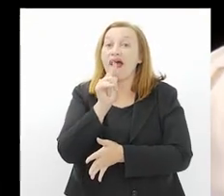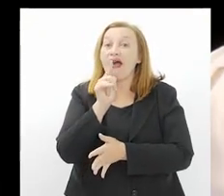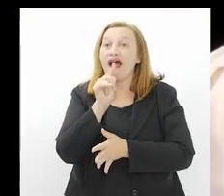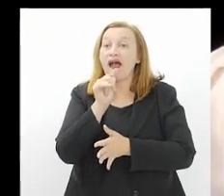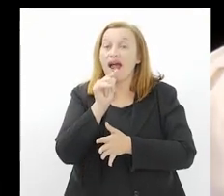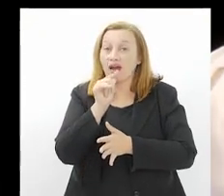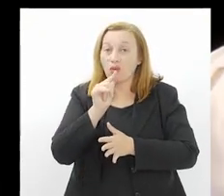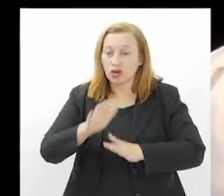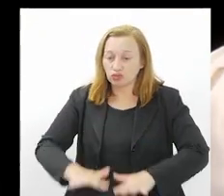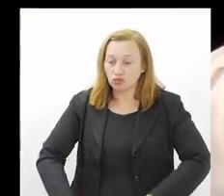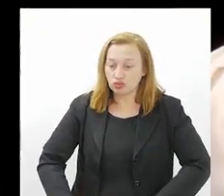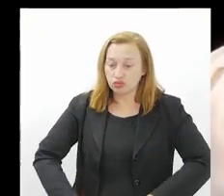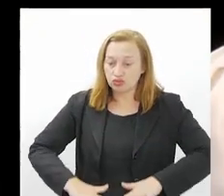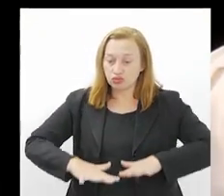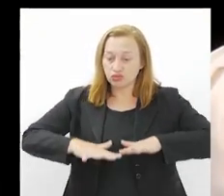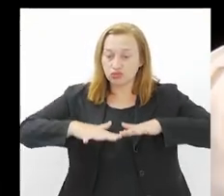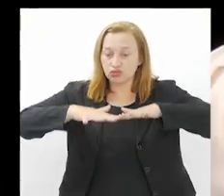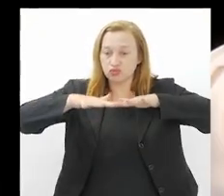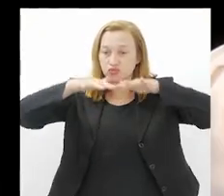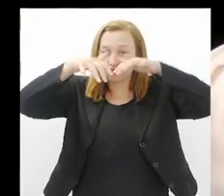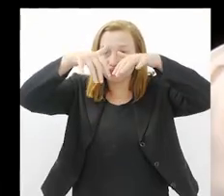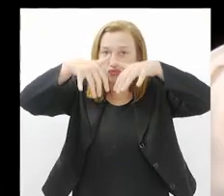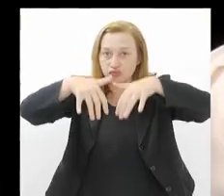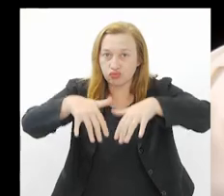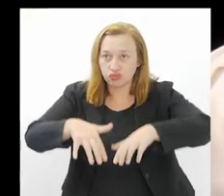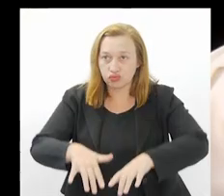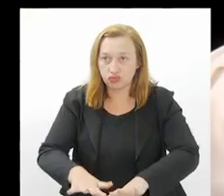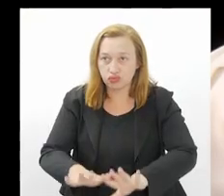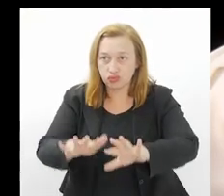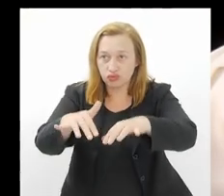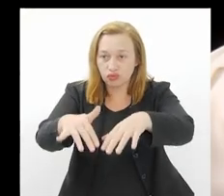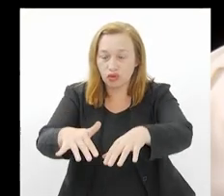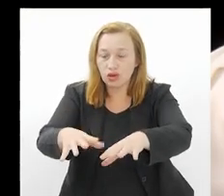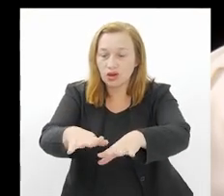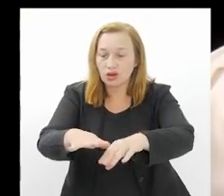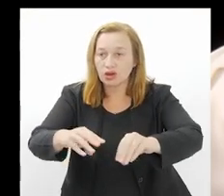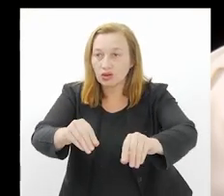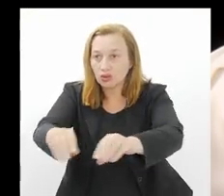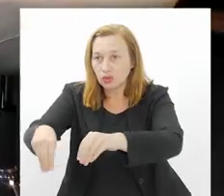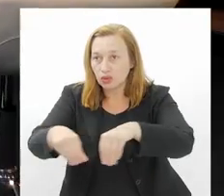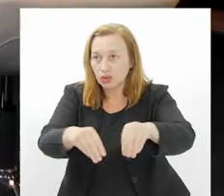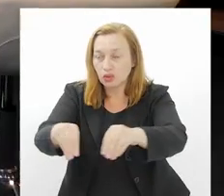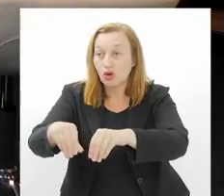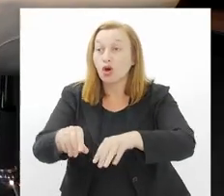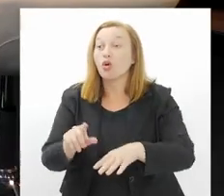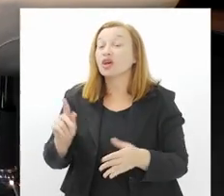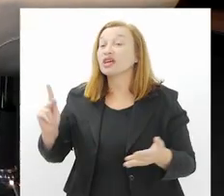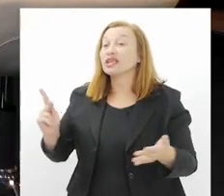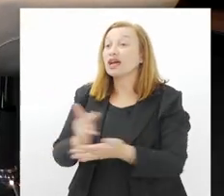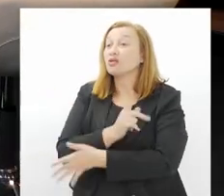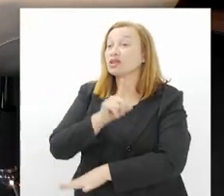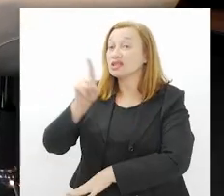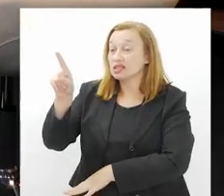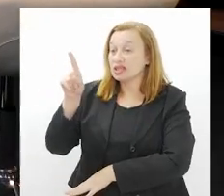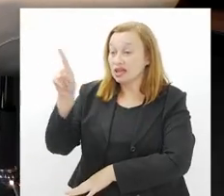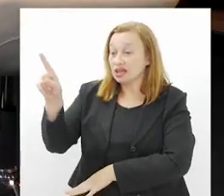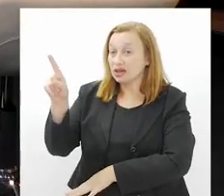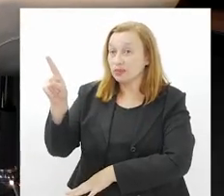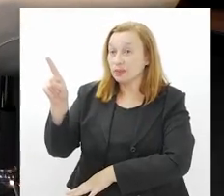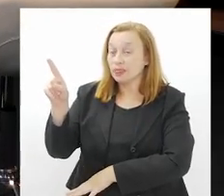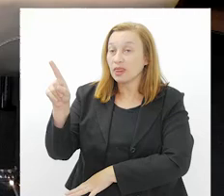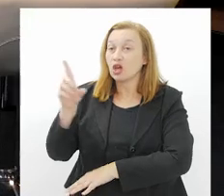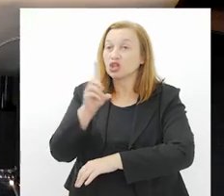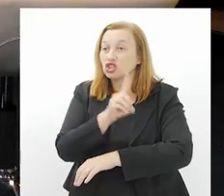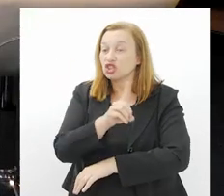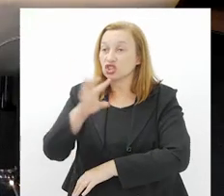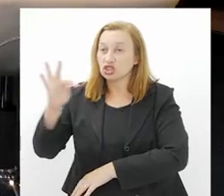em direção ao continente. O que tem acontecido ali no distrito de Atafona, de São João da